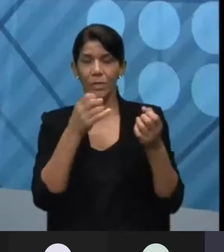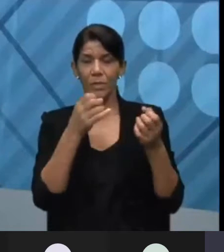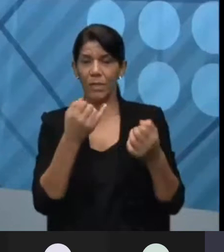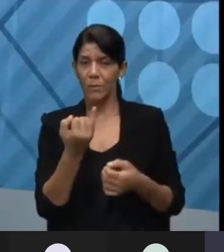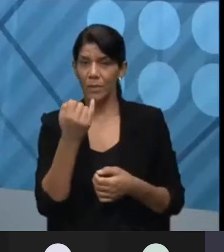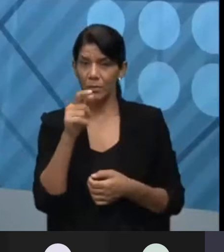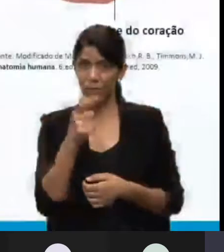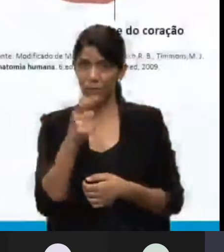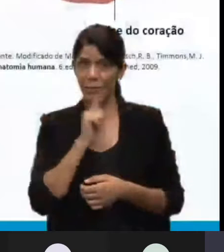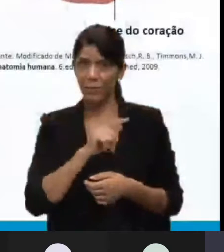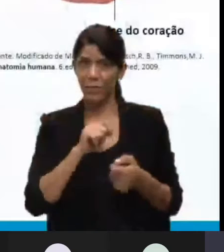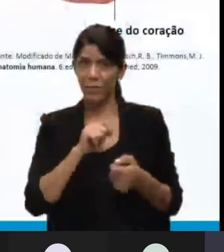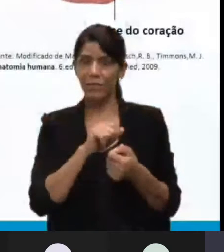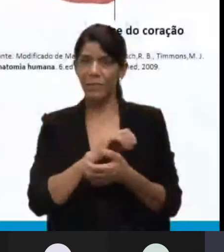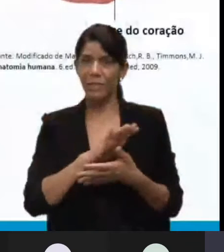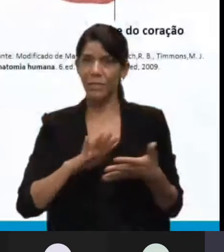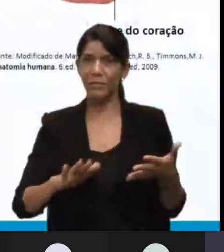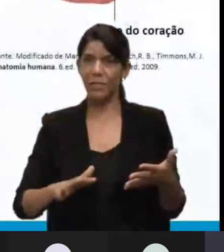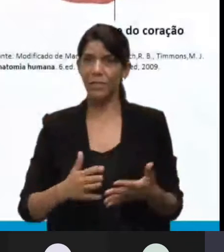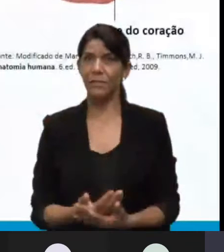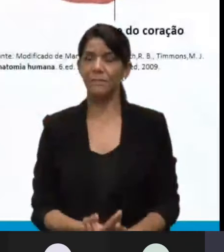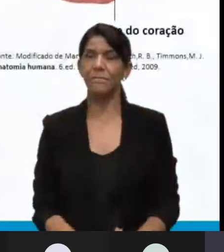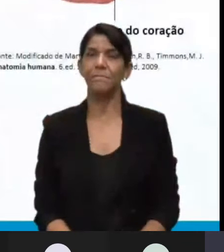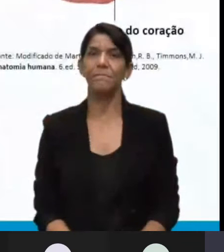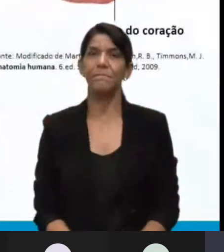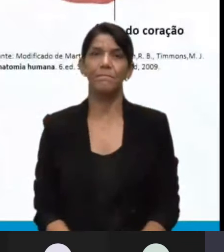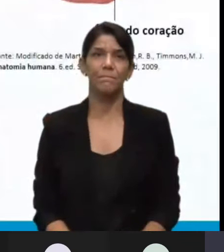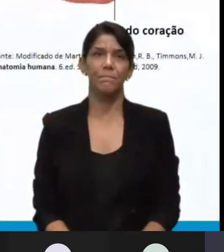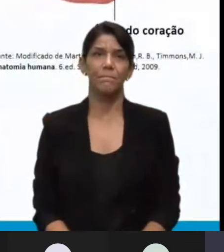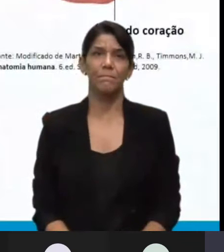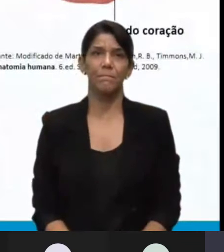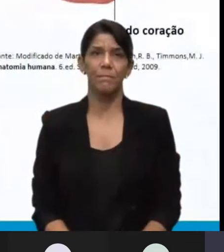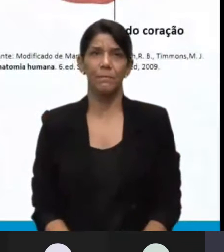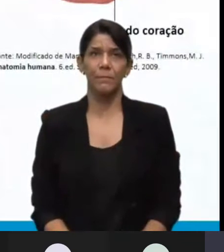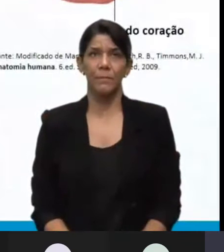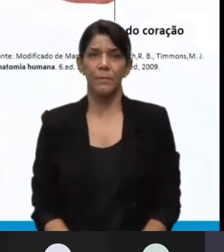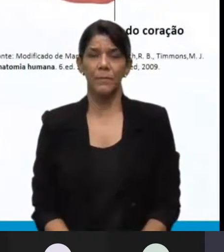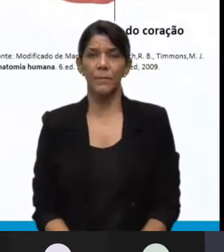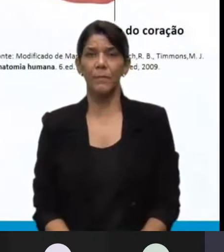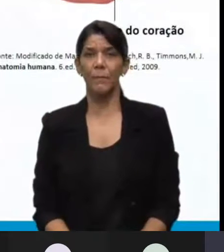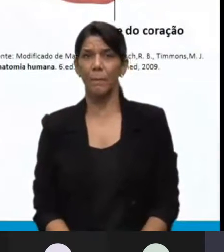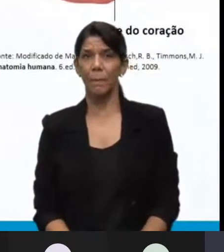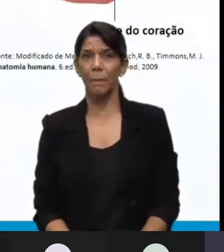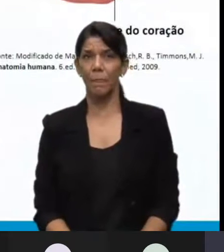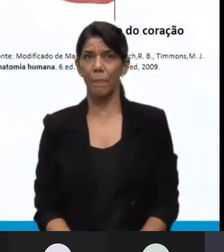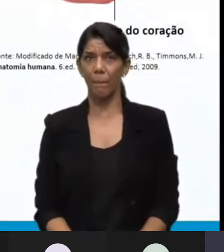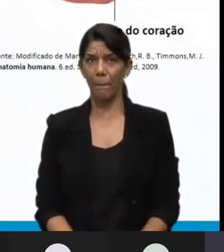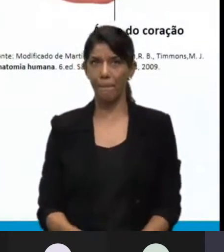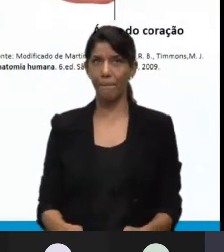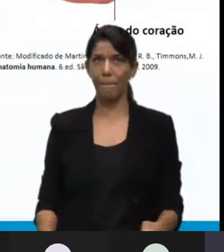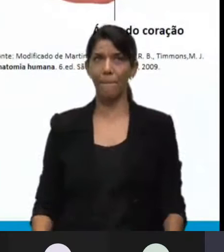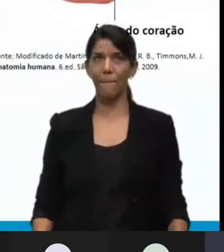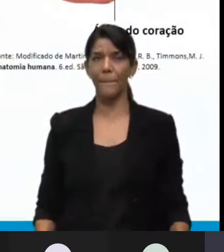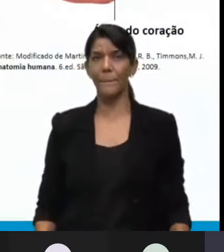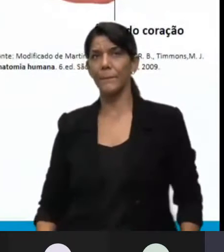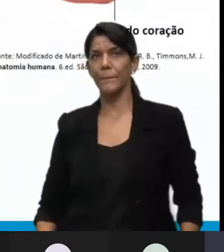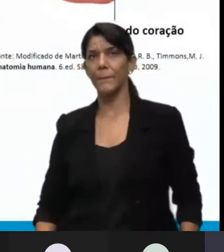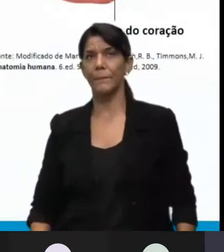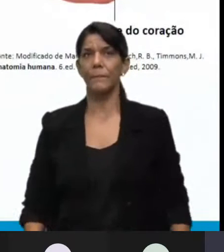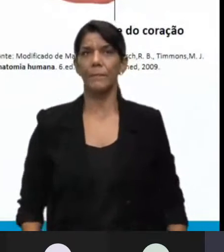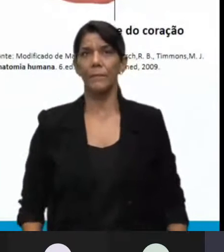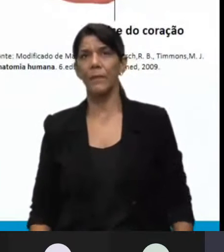são importantes para serem feitos, realizados nessa aula. Então, só para a gente relembrar lá, as faces do coração, aqui